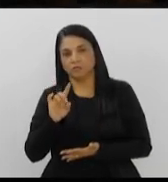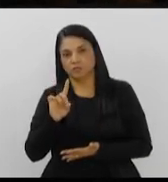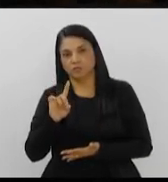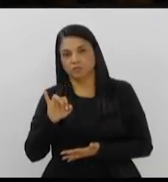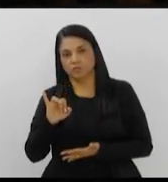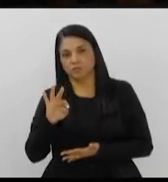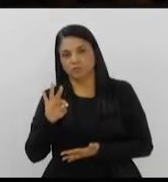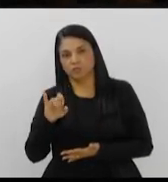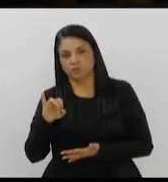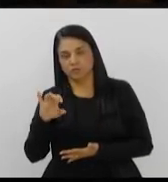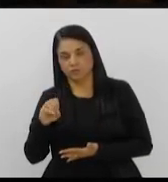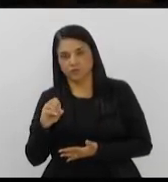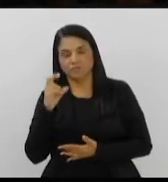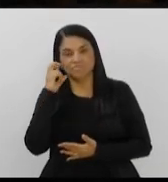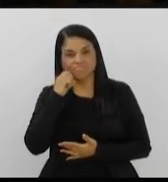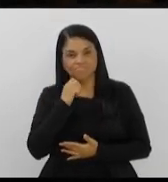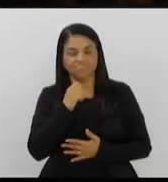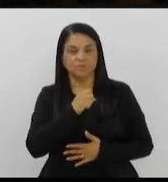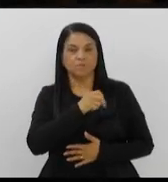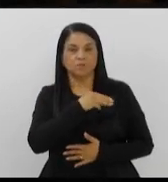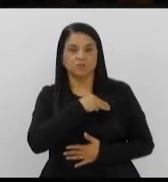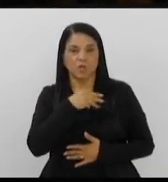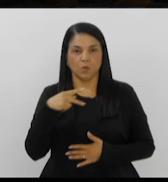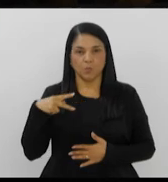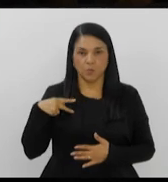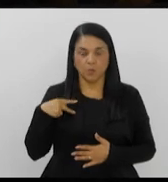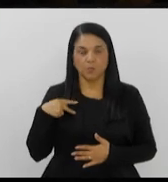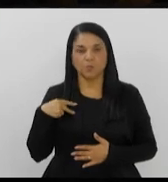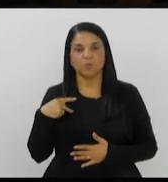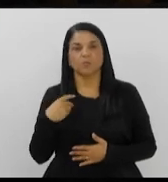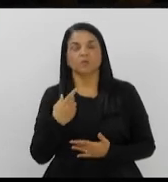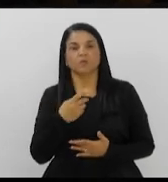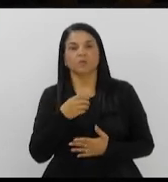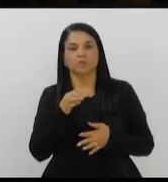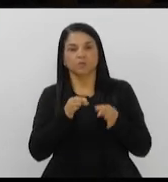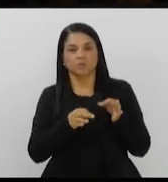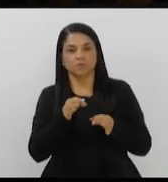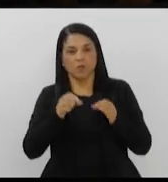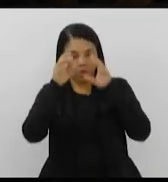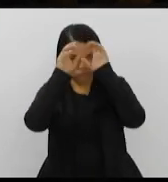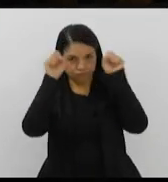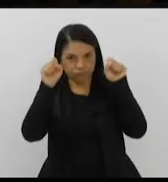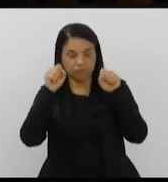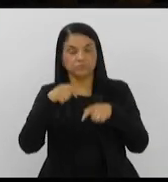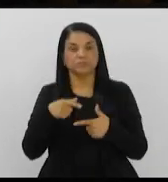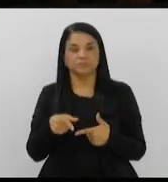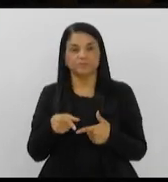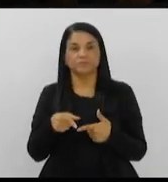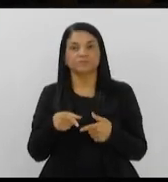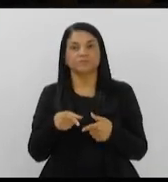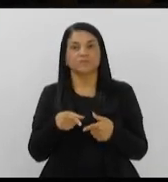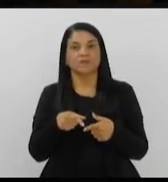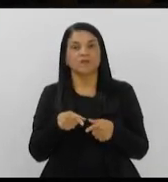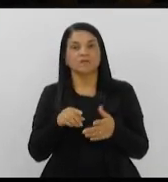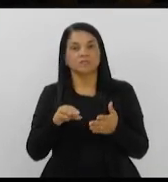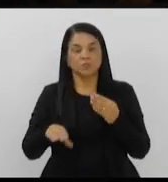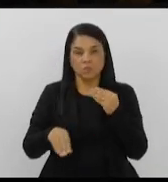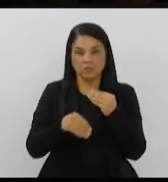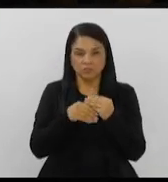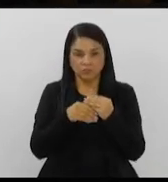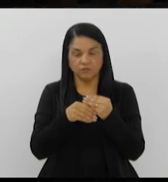Público, constrangeu o Tribunal de Justiça, de que se não fosse feito esse aditivo, o serviço de barcas ia